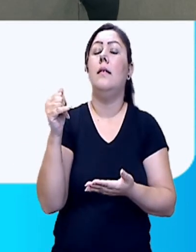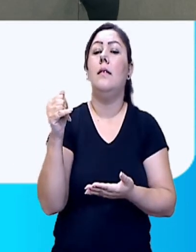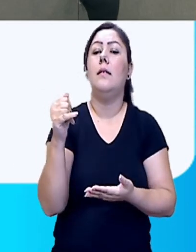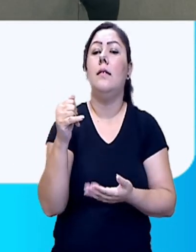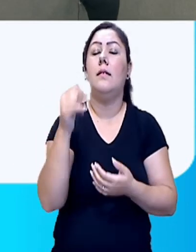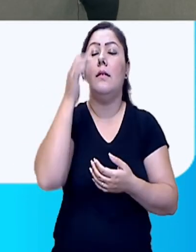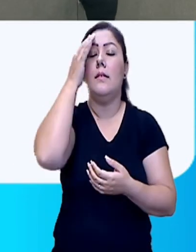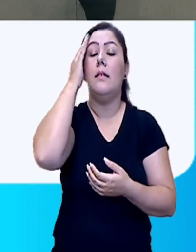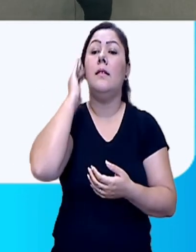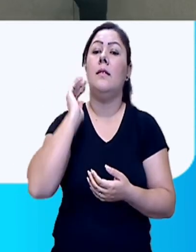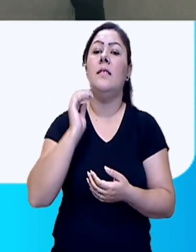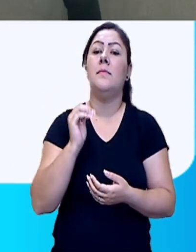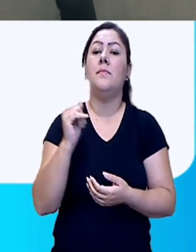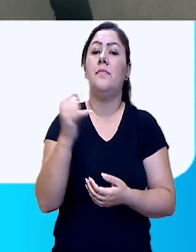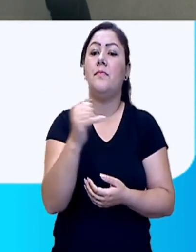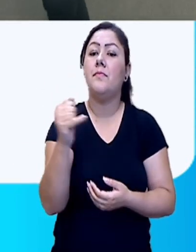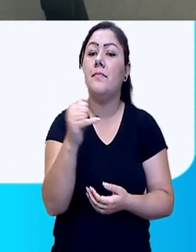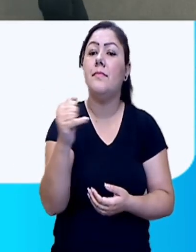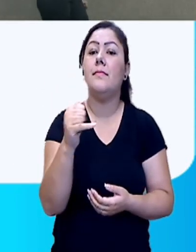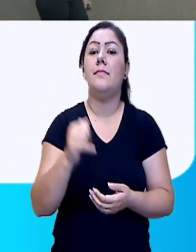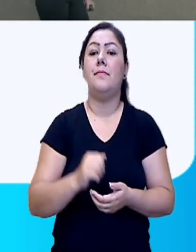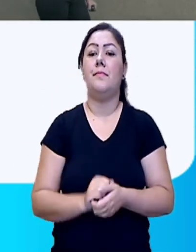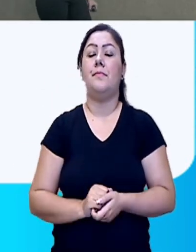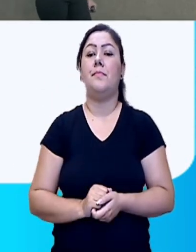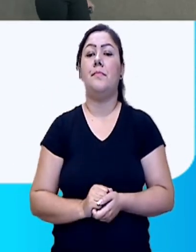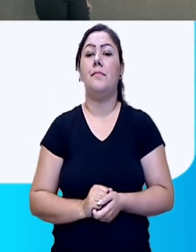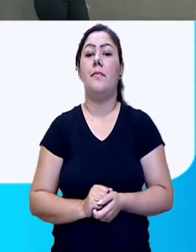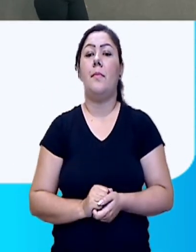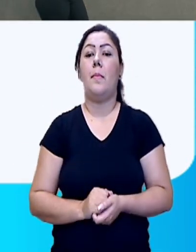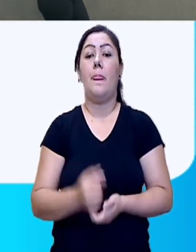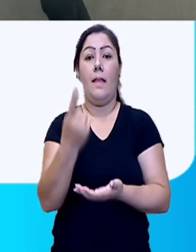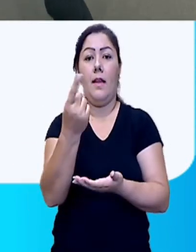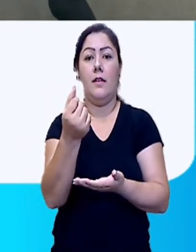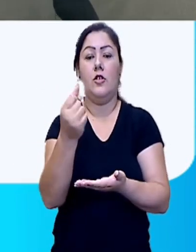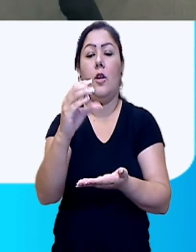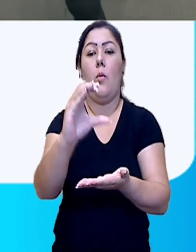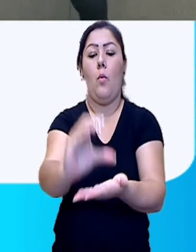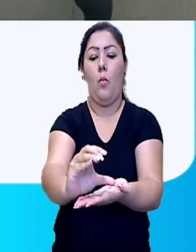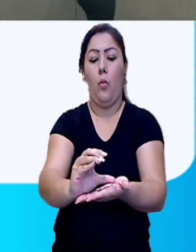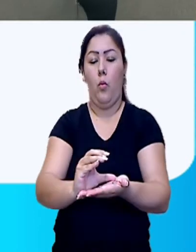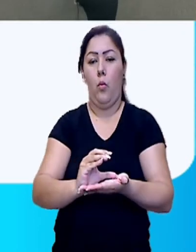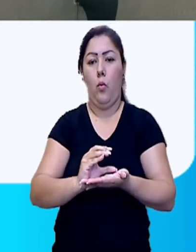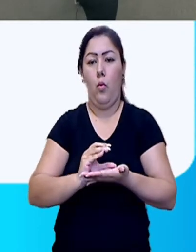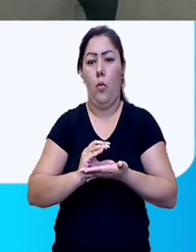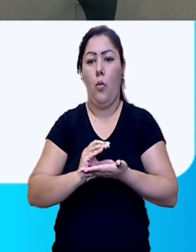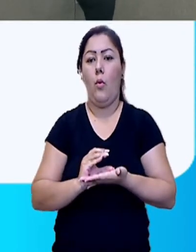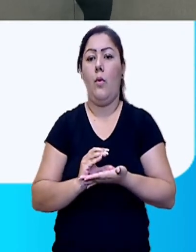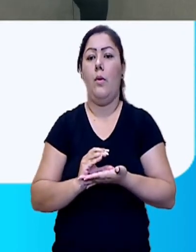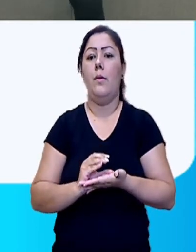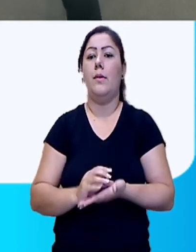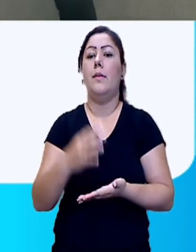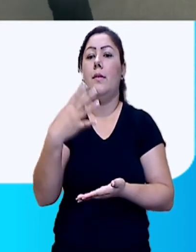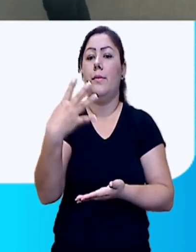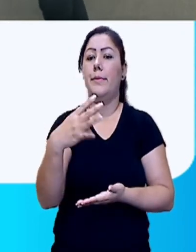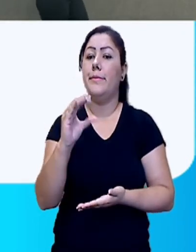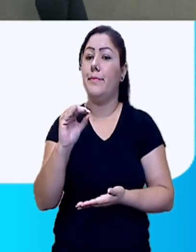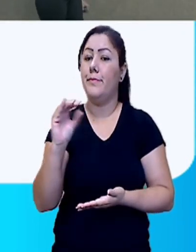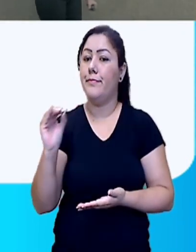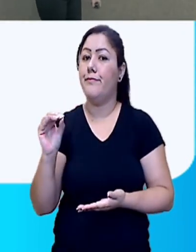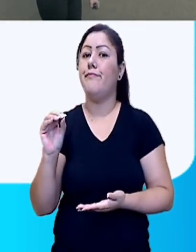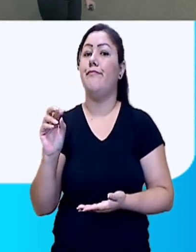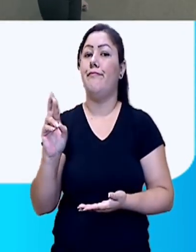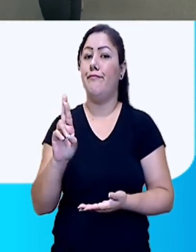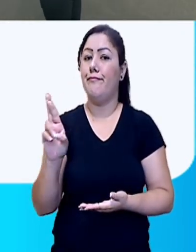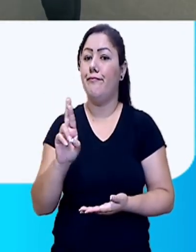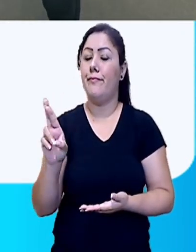dinheiro, negativo. Fez um saque de R$ 400, saiu R$ 400. Depois ele